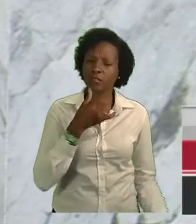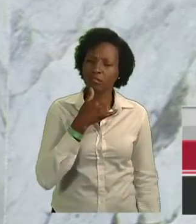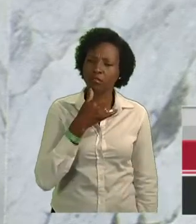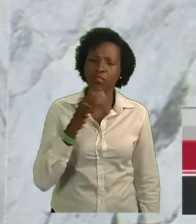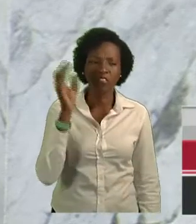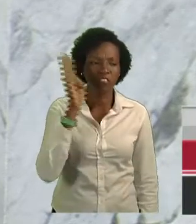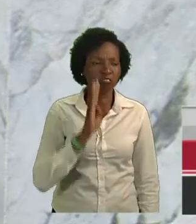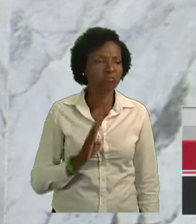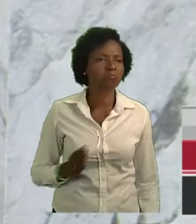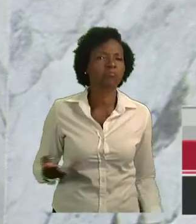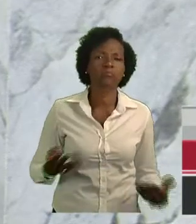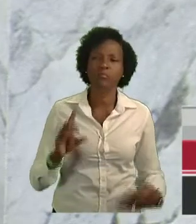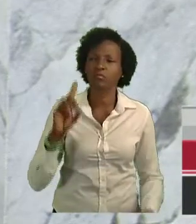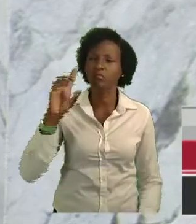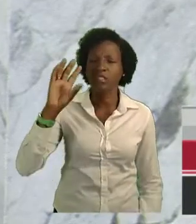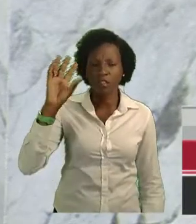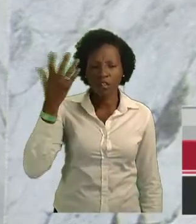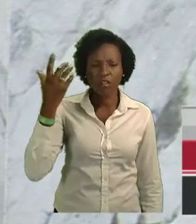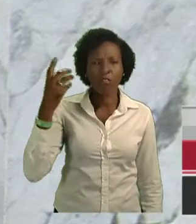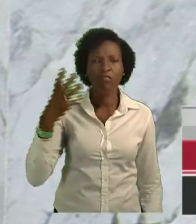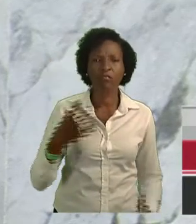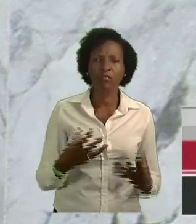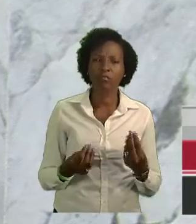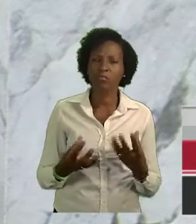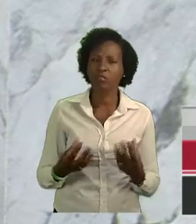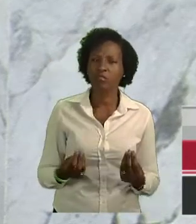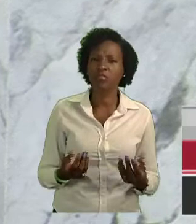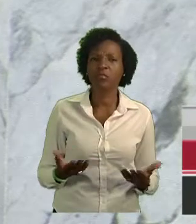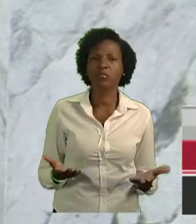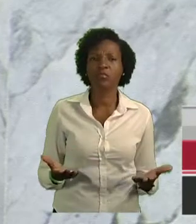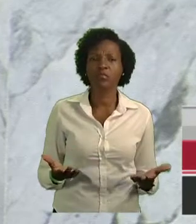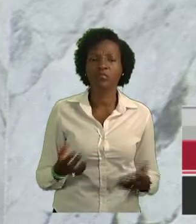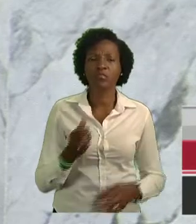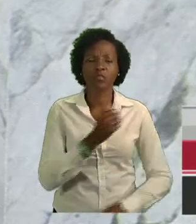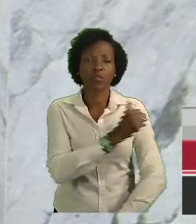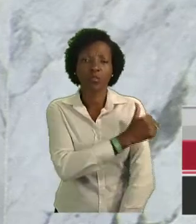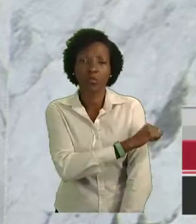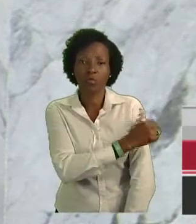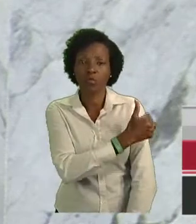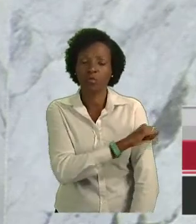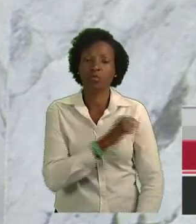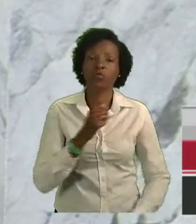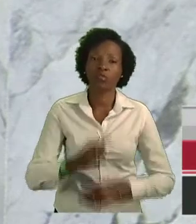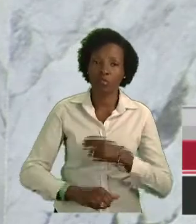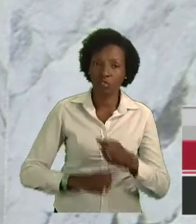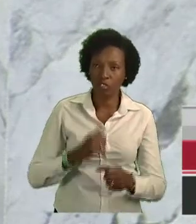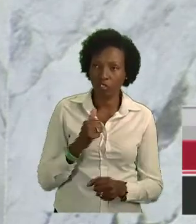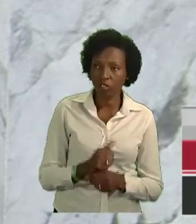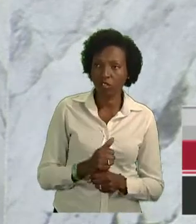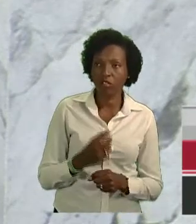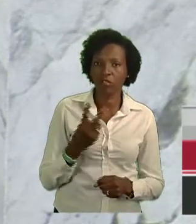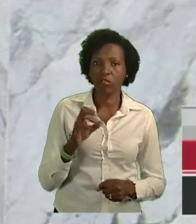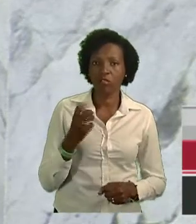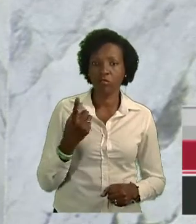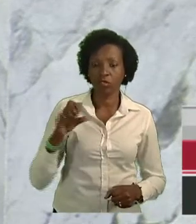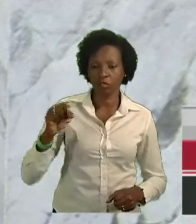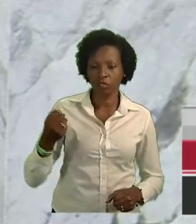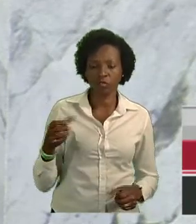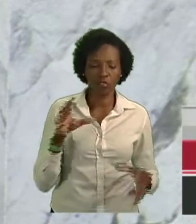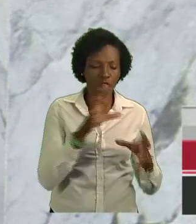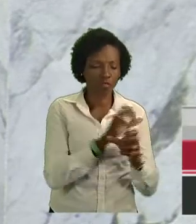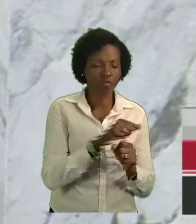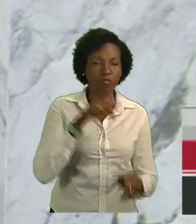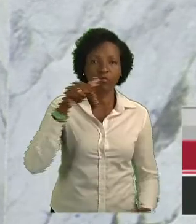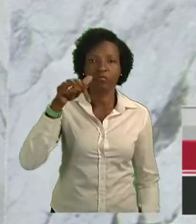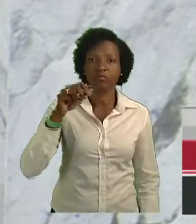aqui nós dizemos que só para ter uma noção no rio de janeiro neste ano foram 72 pms